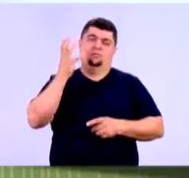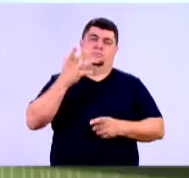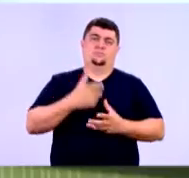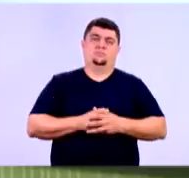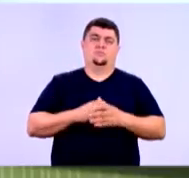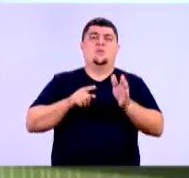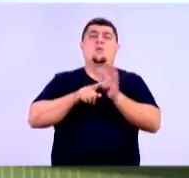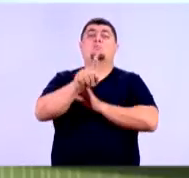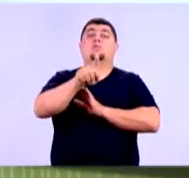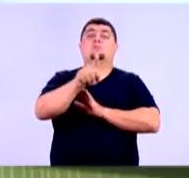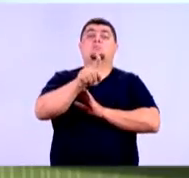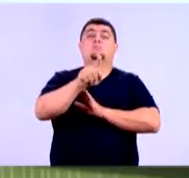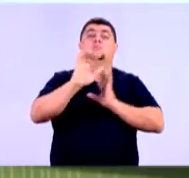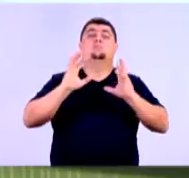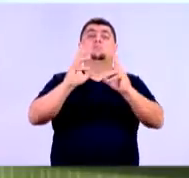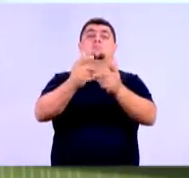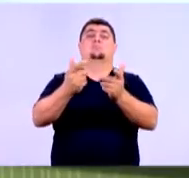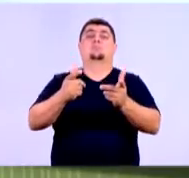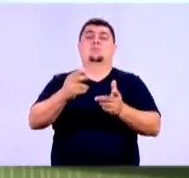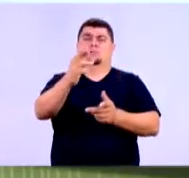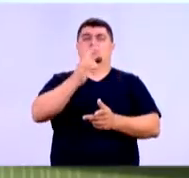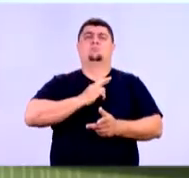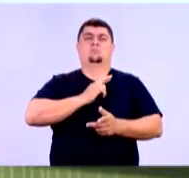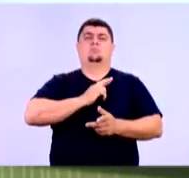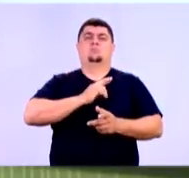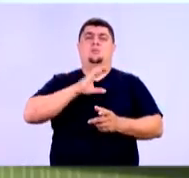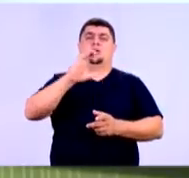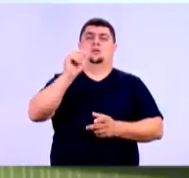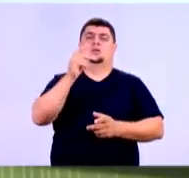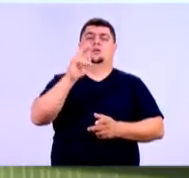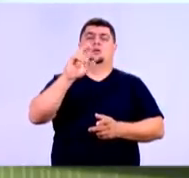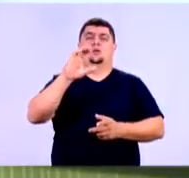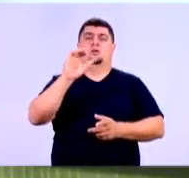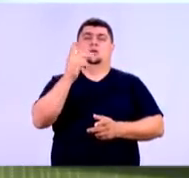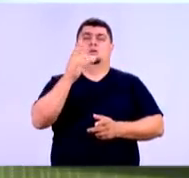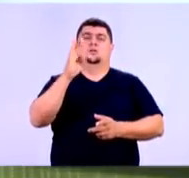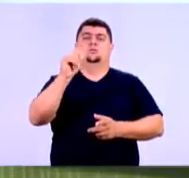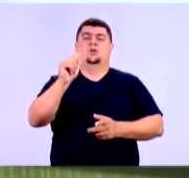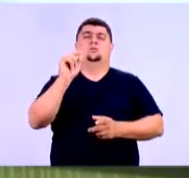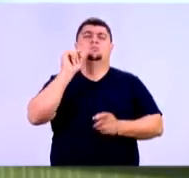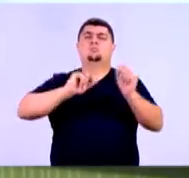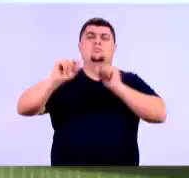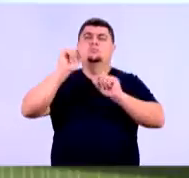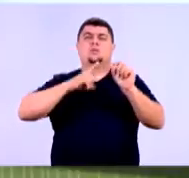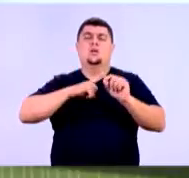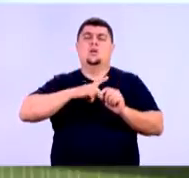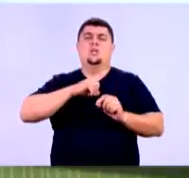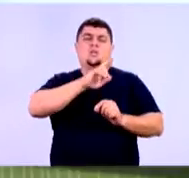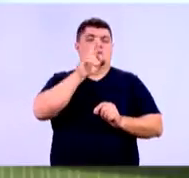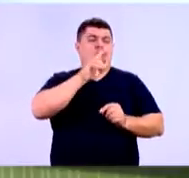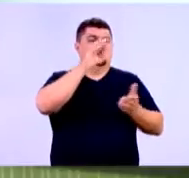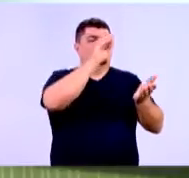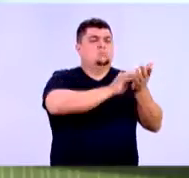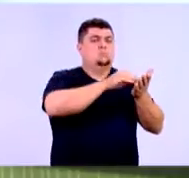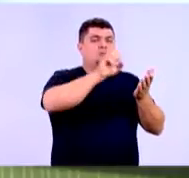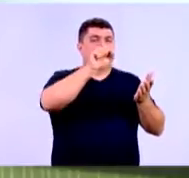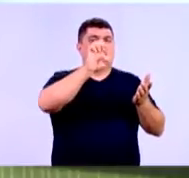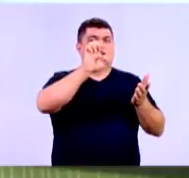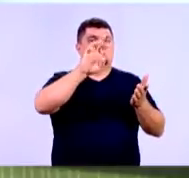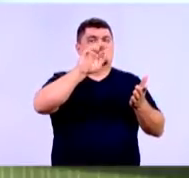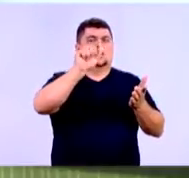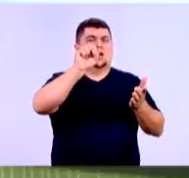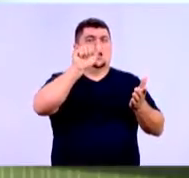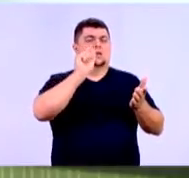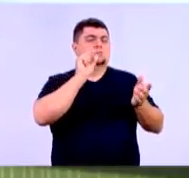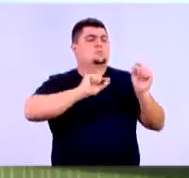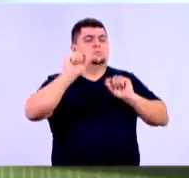pergunta para o pessoal? Vamos. Gente, respondam pra gente aqui no chat, o que é estar com o nome no Serasa? O que vocês entendem por isso? Quando alguém fala, tá com o nome lá no